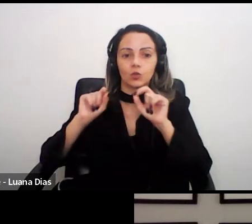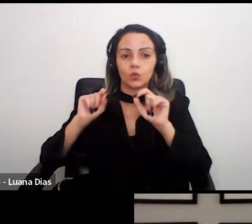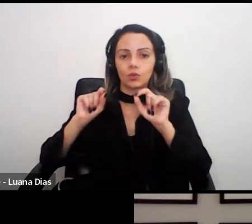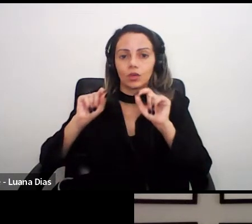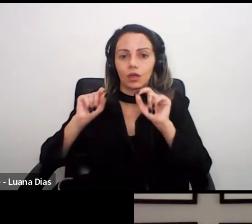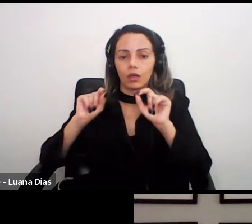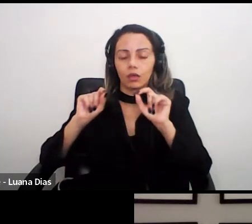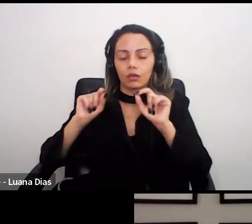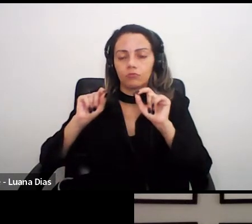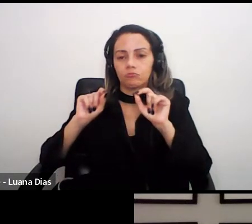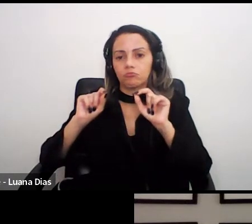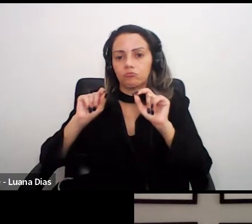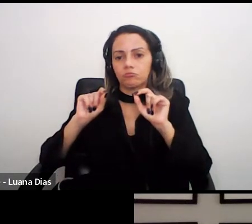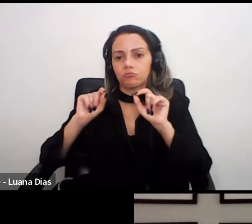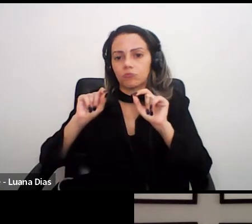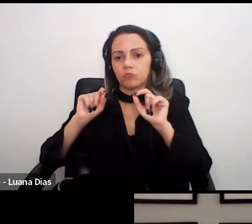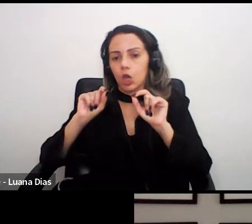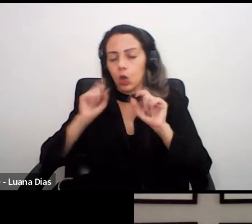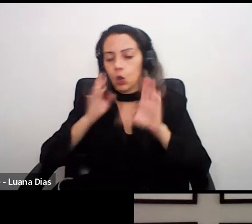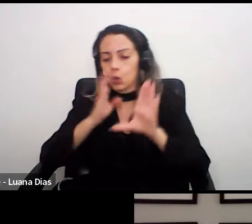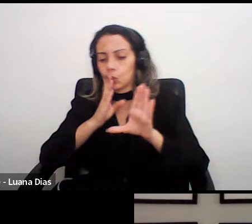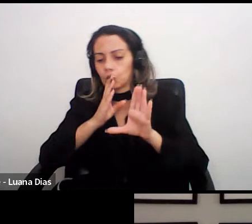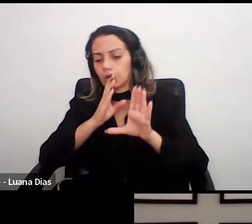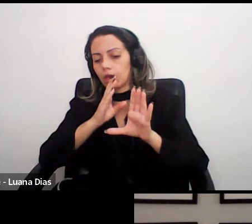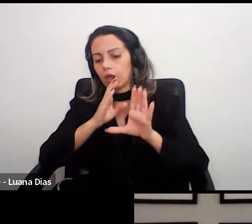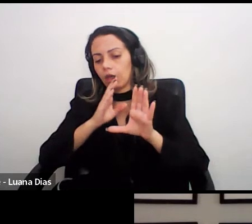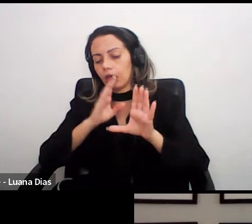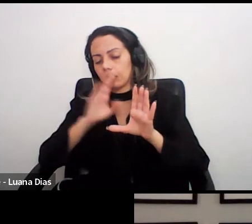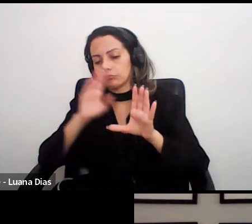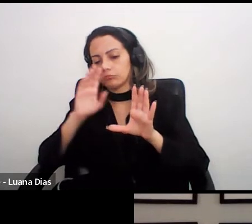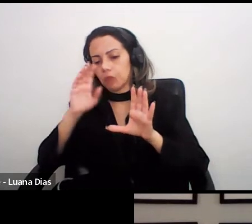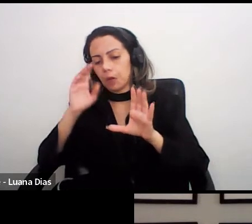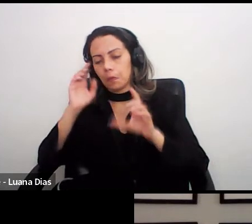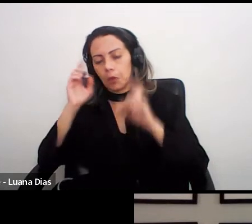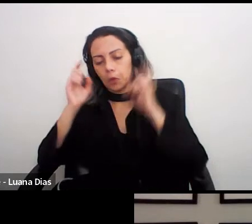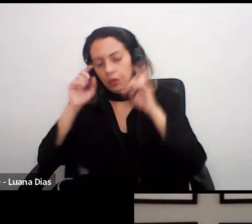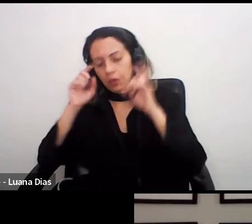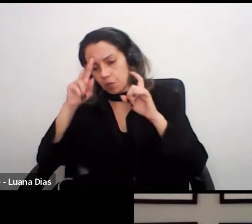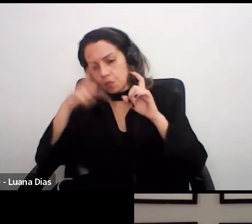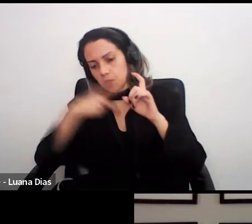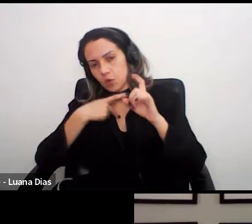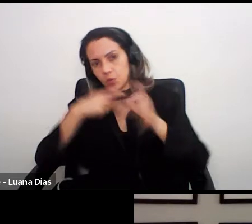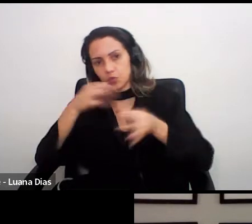encontraram de 20% a 50% de resposta positiva.